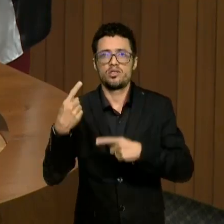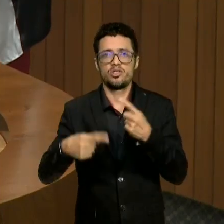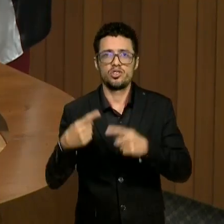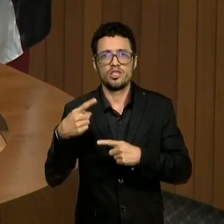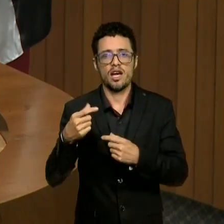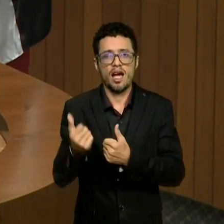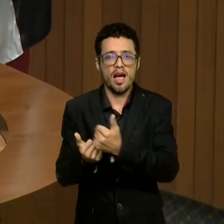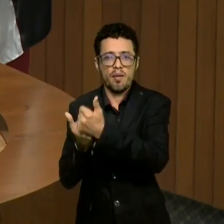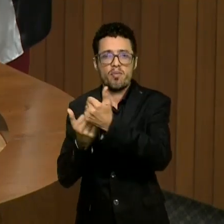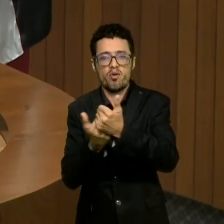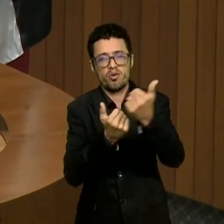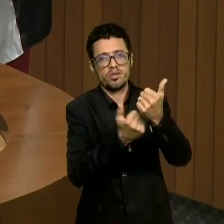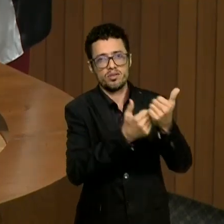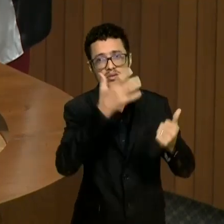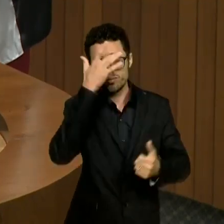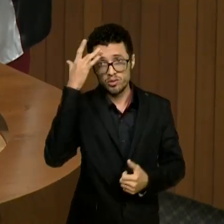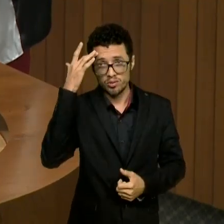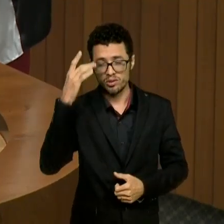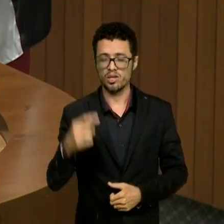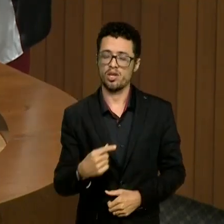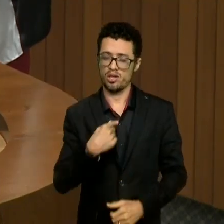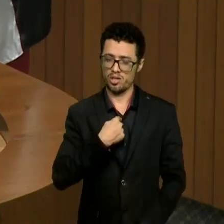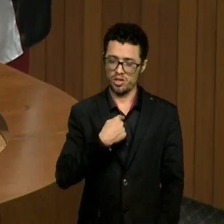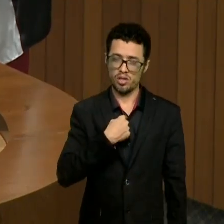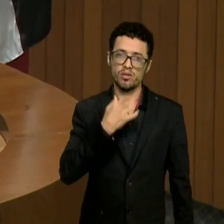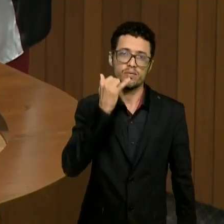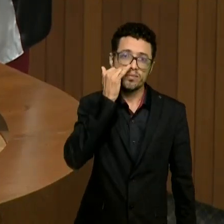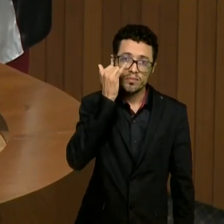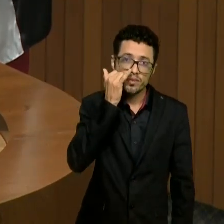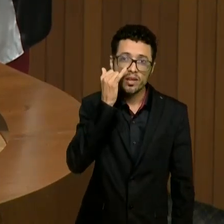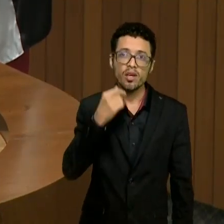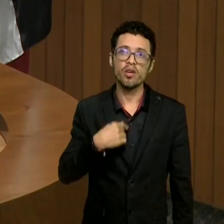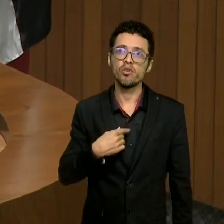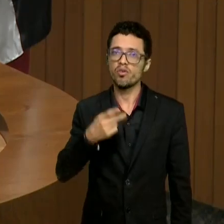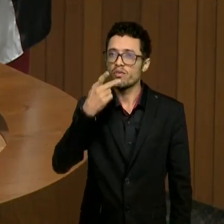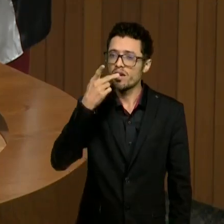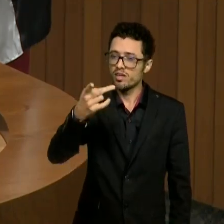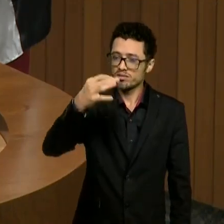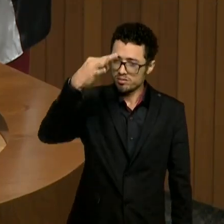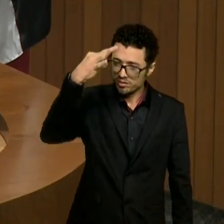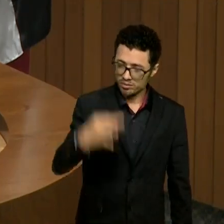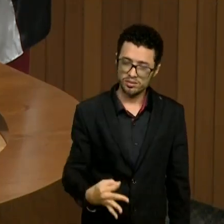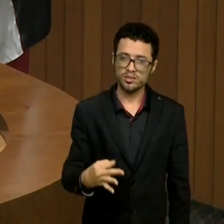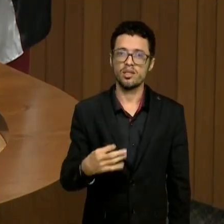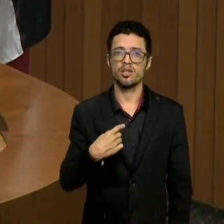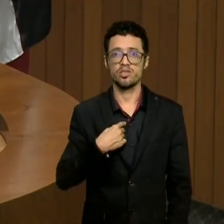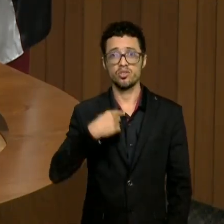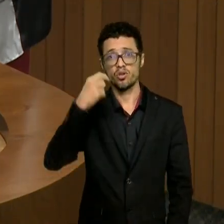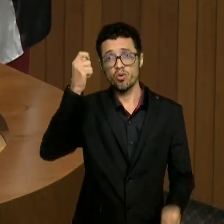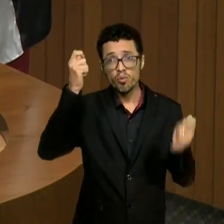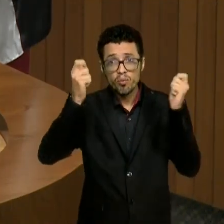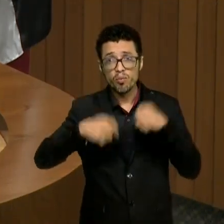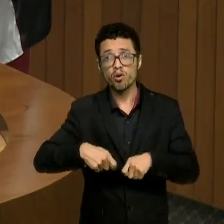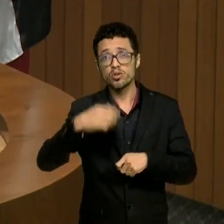Luciano Moisés Silva de Souza, estou afirmando isso e posso provar. Sobre as imagens, deputado Iglésio.